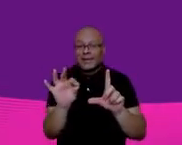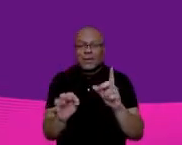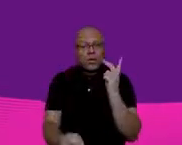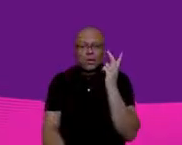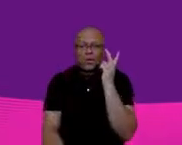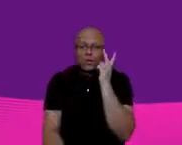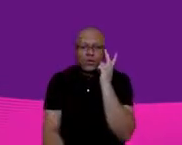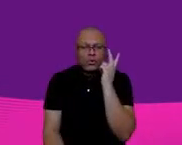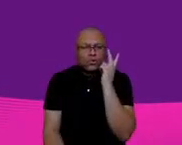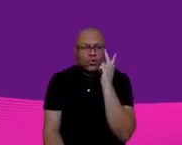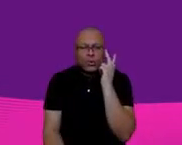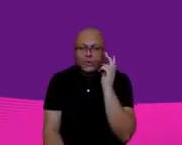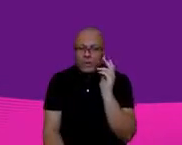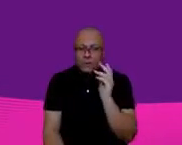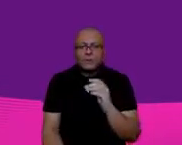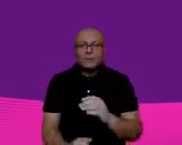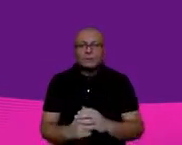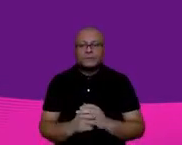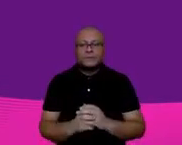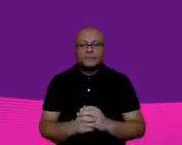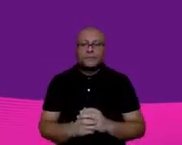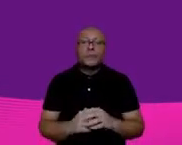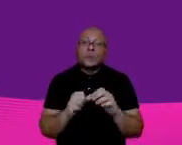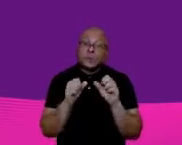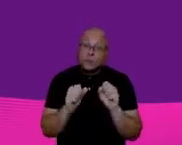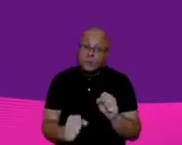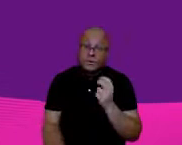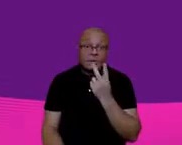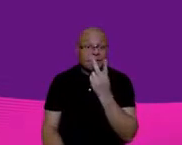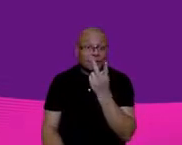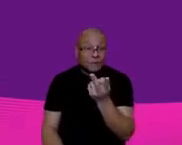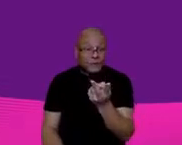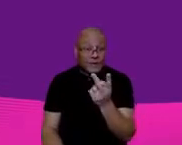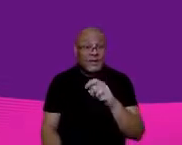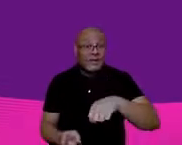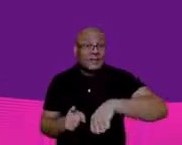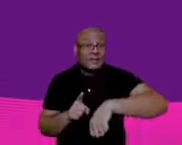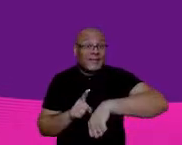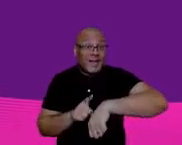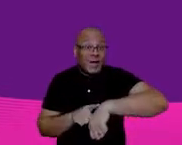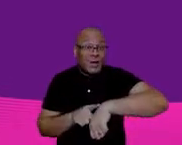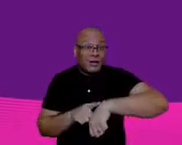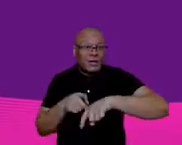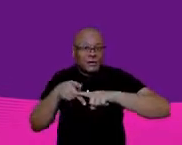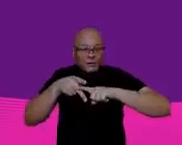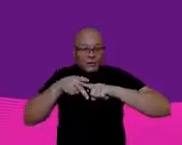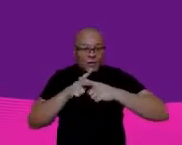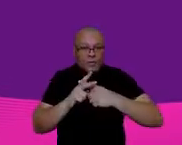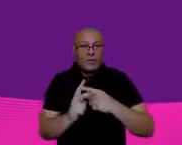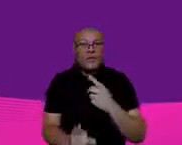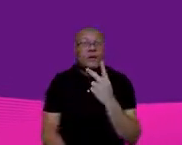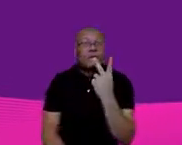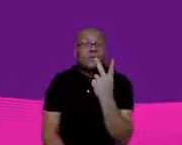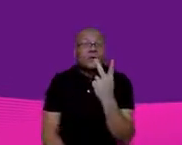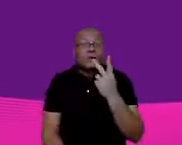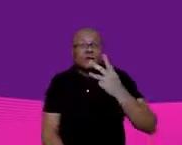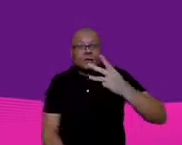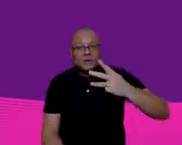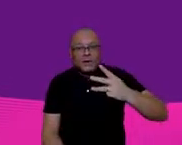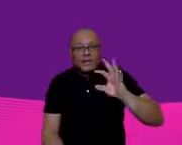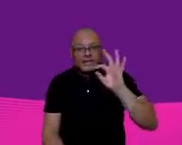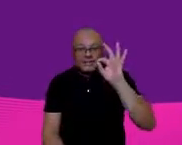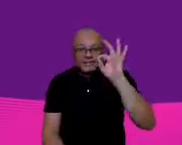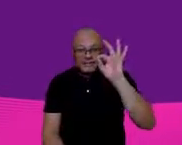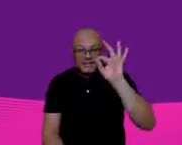combinada. Nós podemos ver em tempo real que eu fiz o ajuste para 23, agora o aspecto